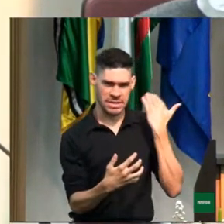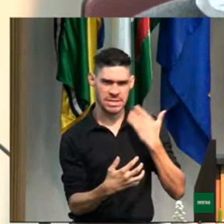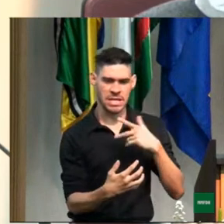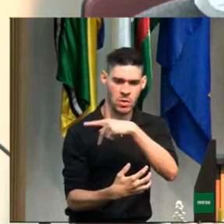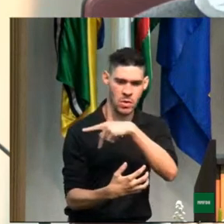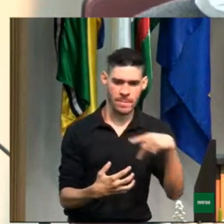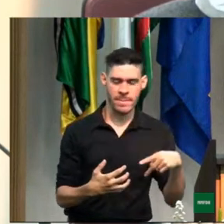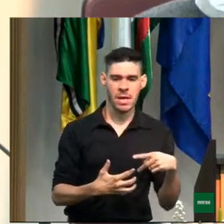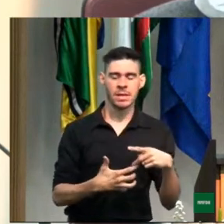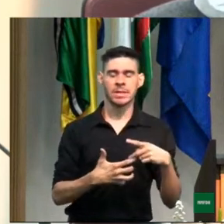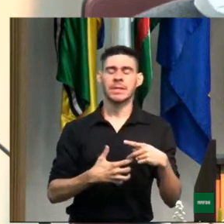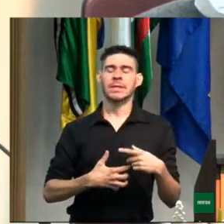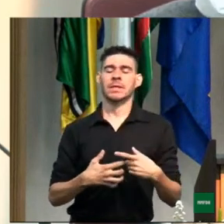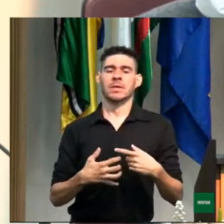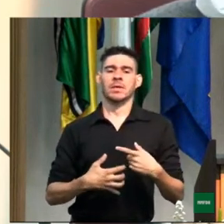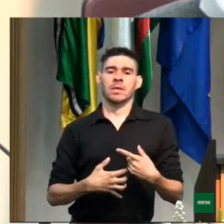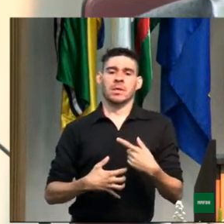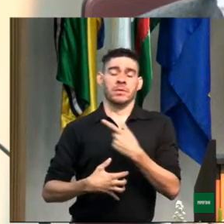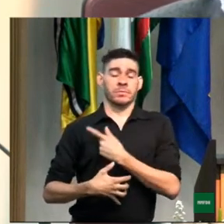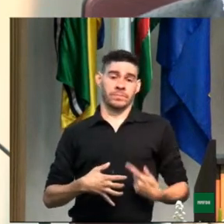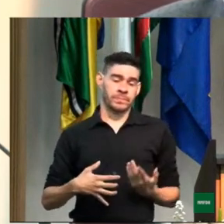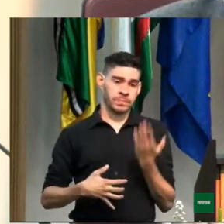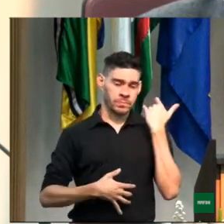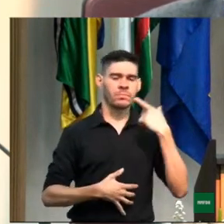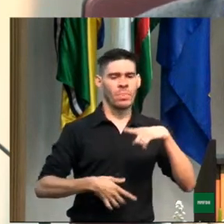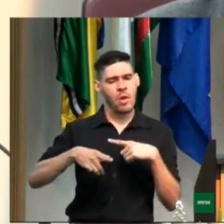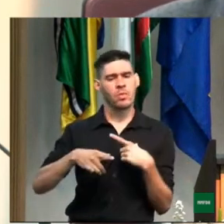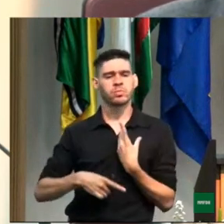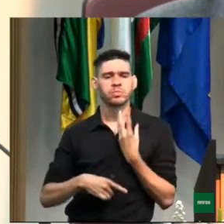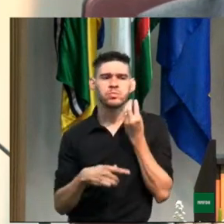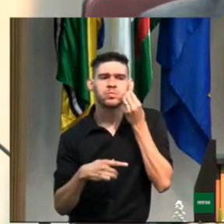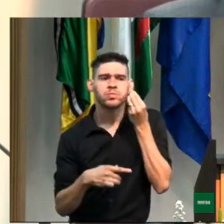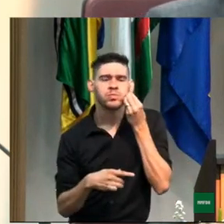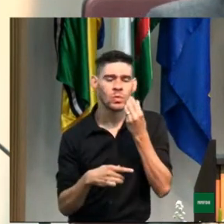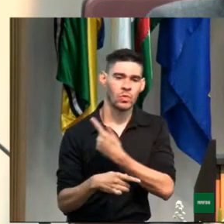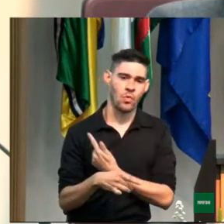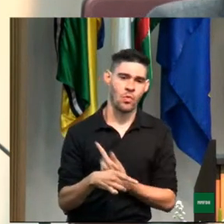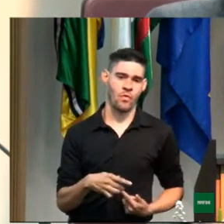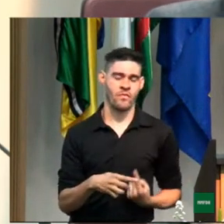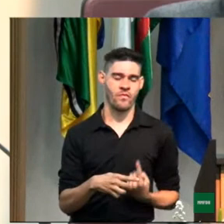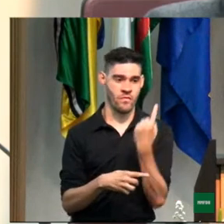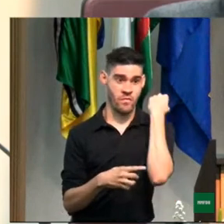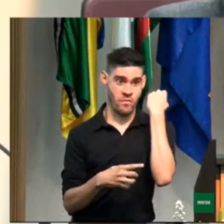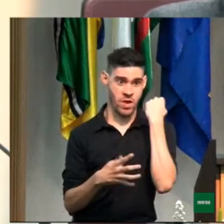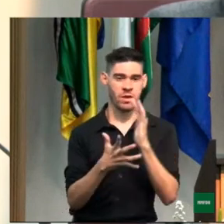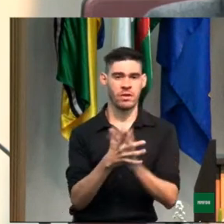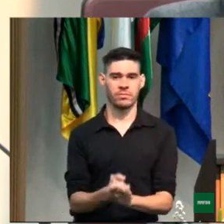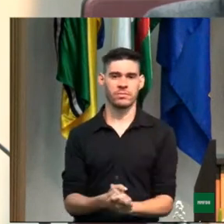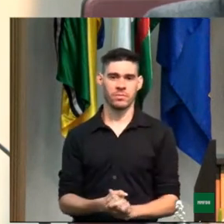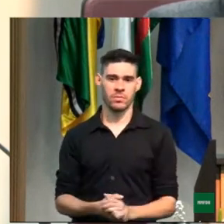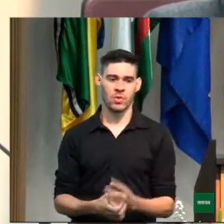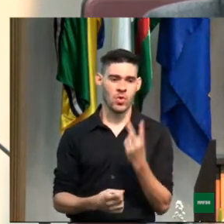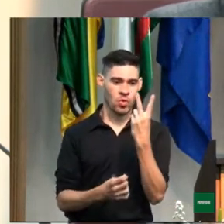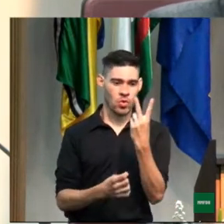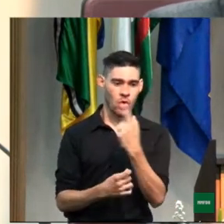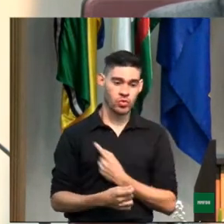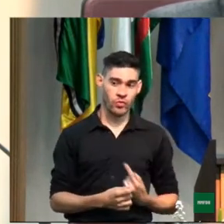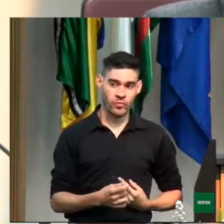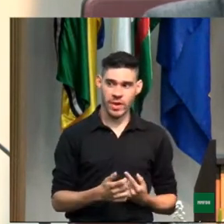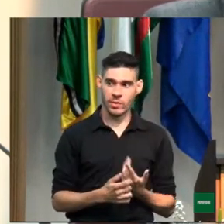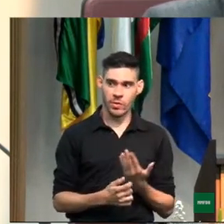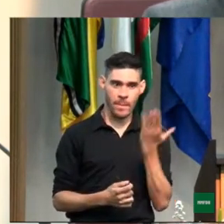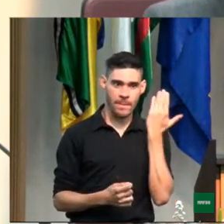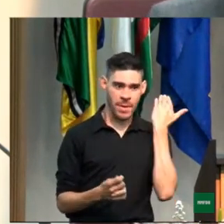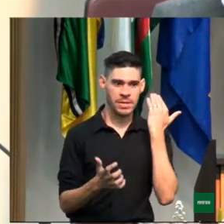passada, então eu vivi o governo anterior, os dois governos anteriores, e vivo o